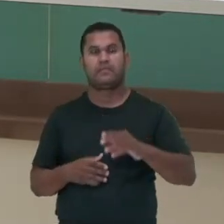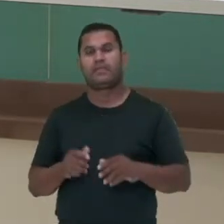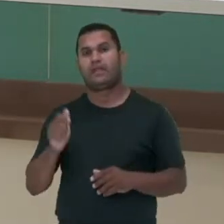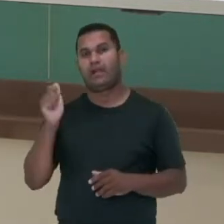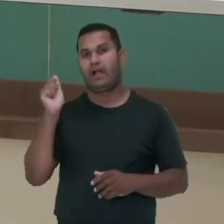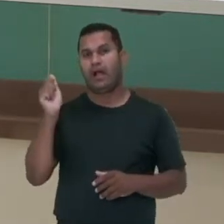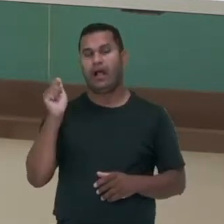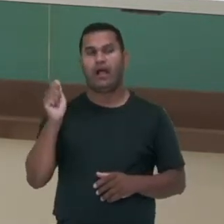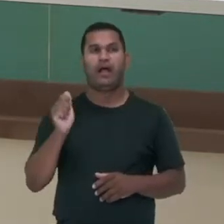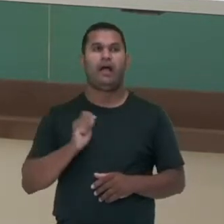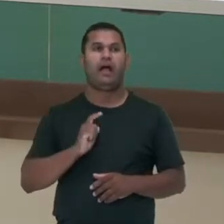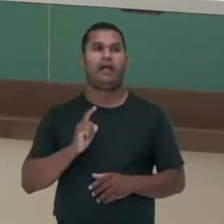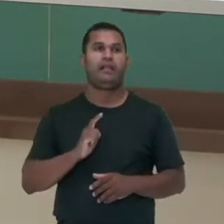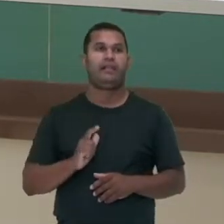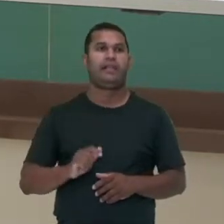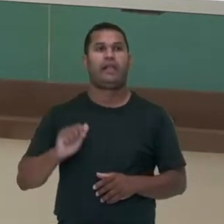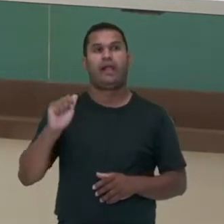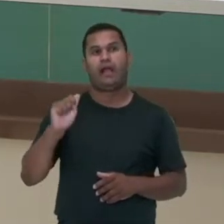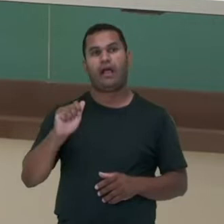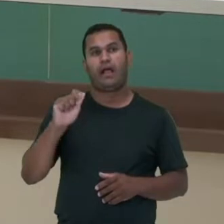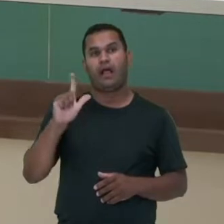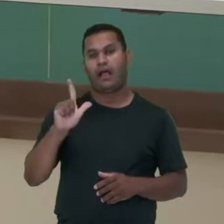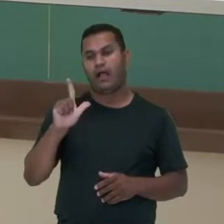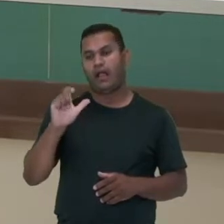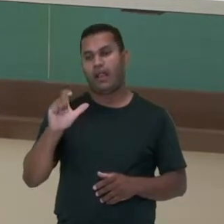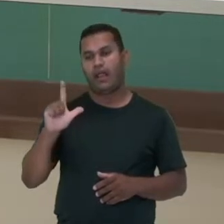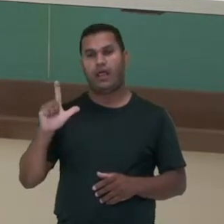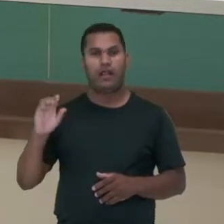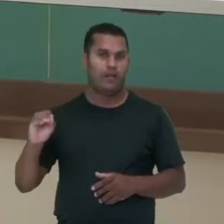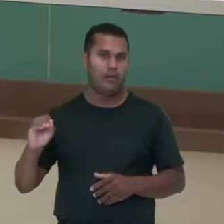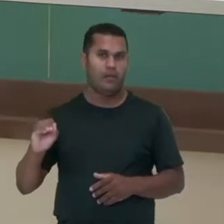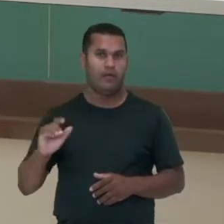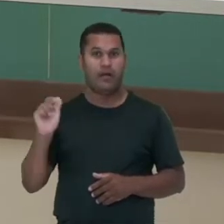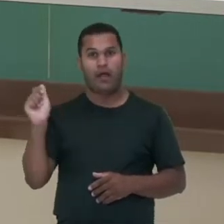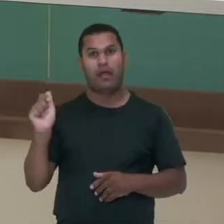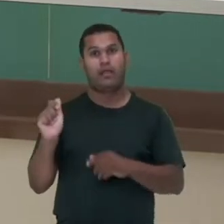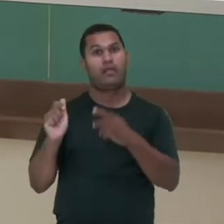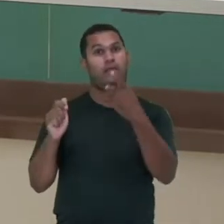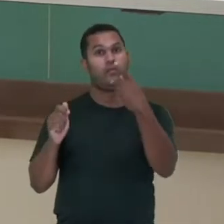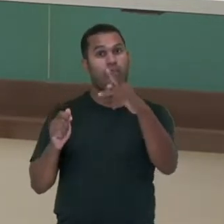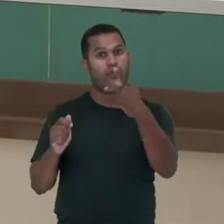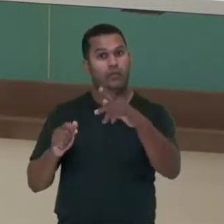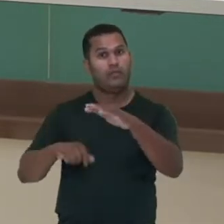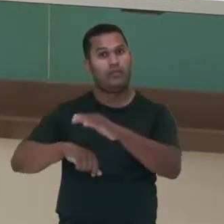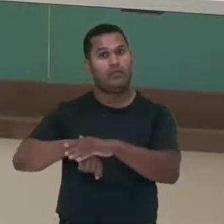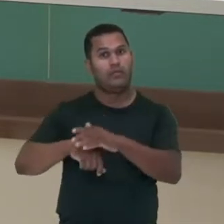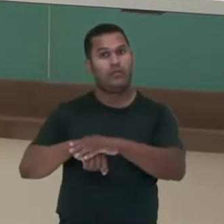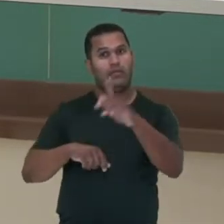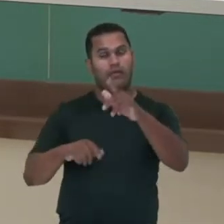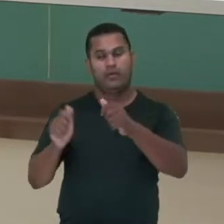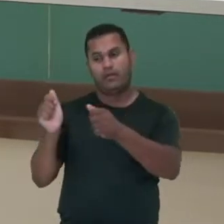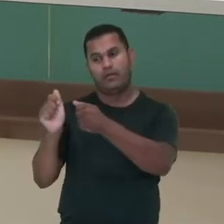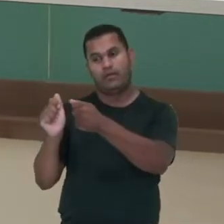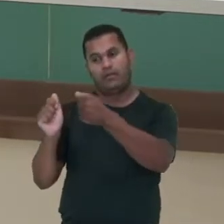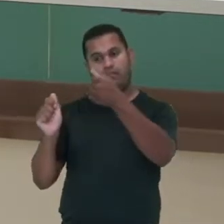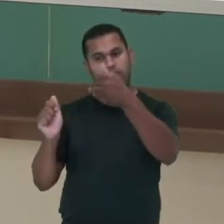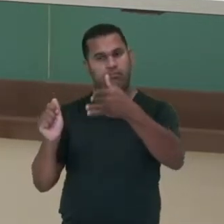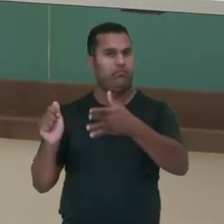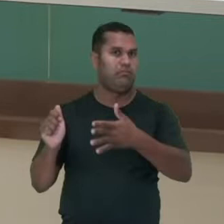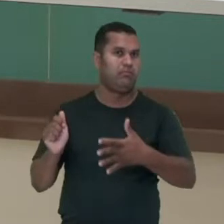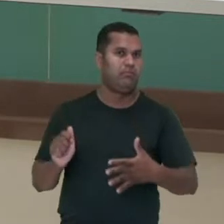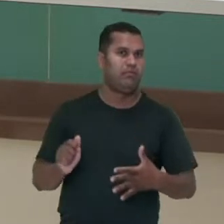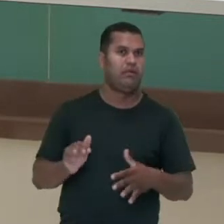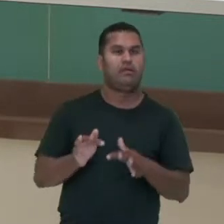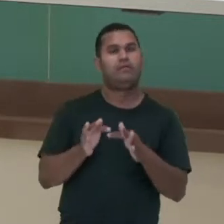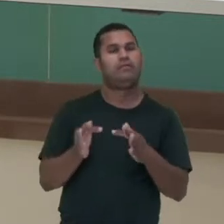define alelo com as suas palavras, mas não pode sair muito do conceito real. O que são alelos múltiplos,